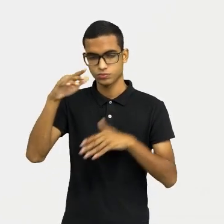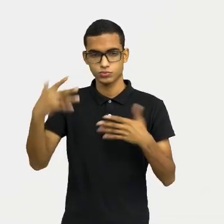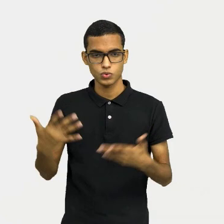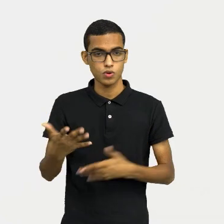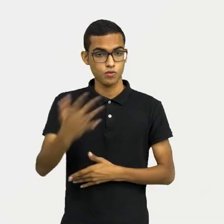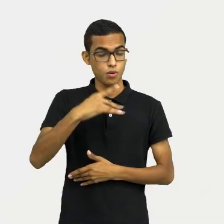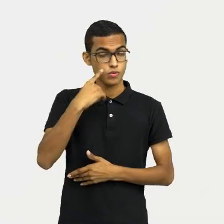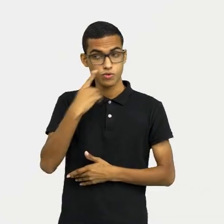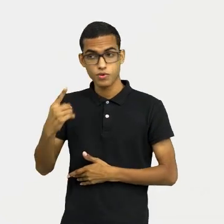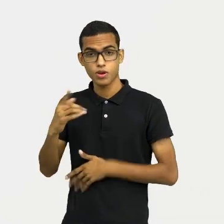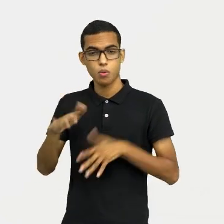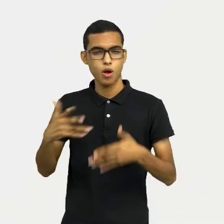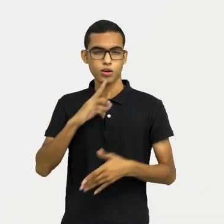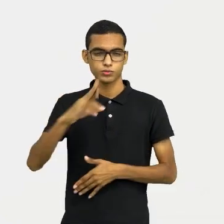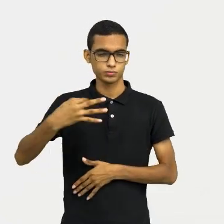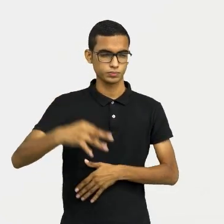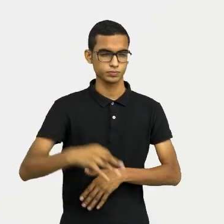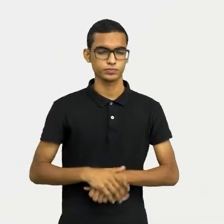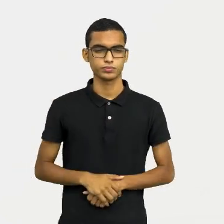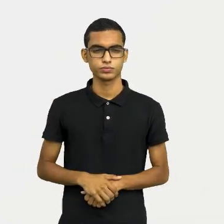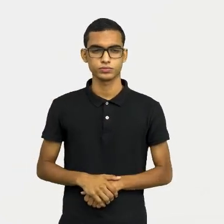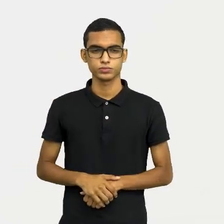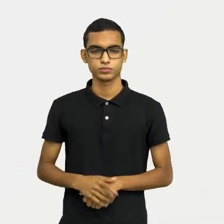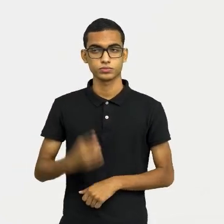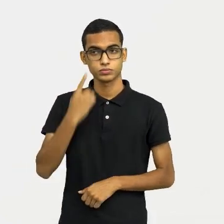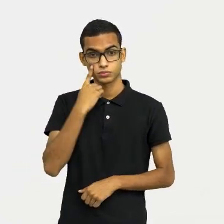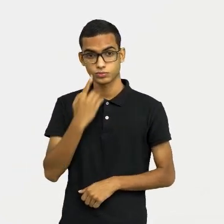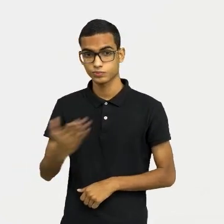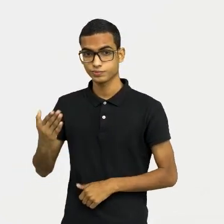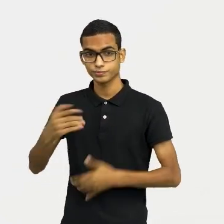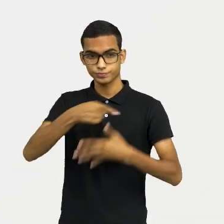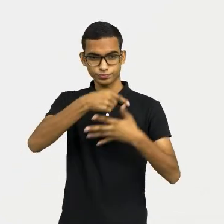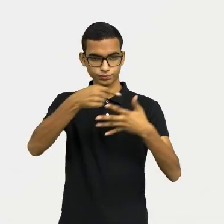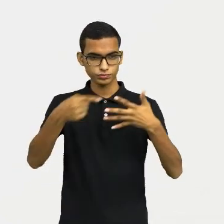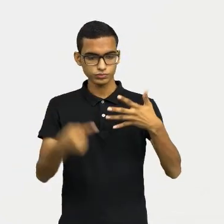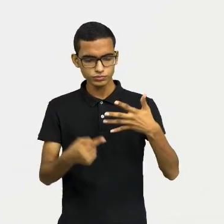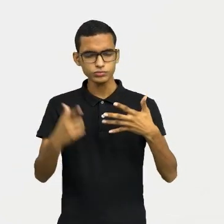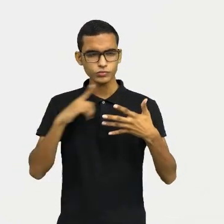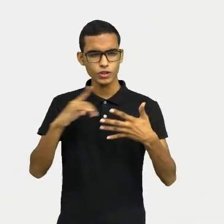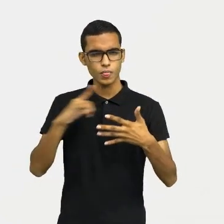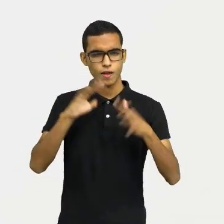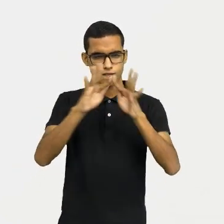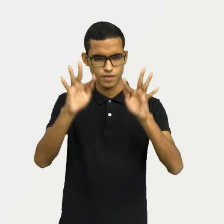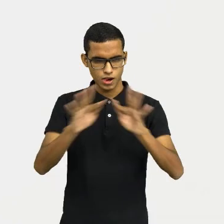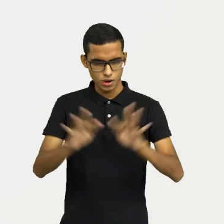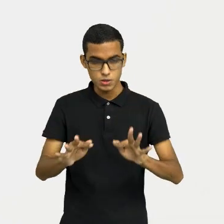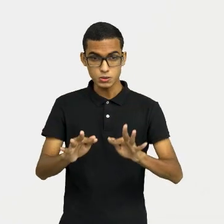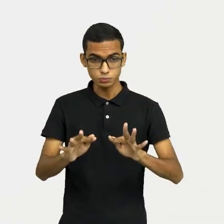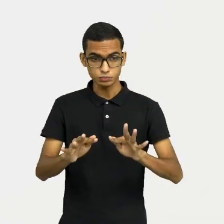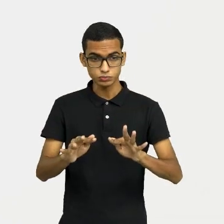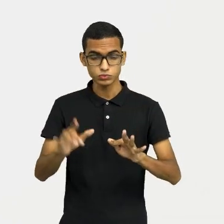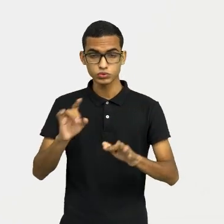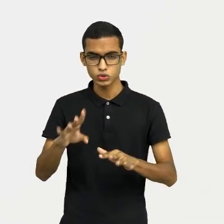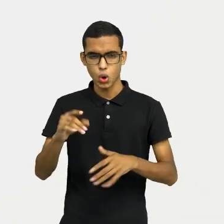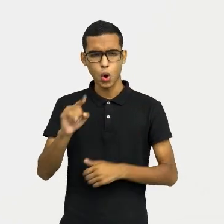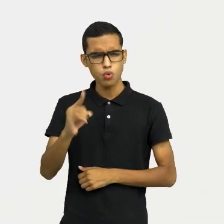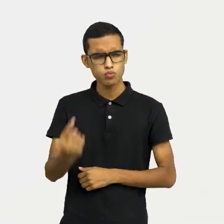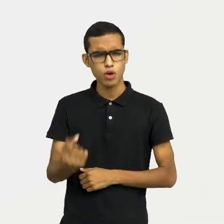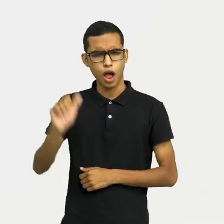nossa alternativa lá. Então vejam lá, das alternativas acima, apenas o item 1 é